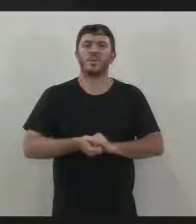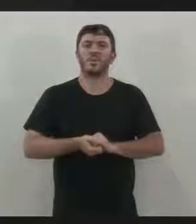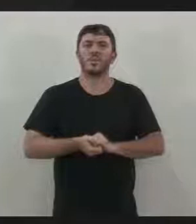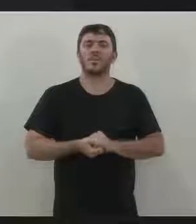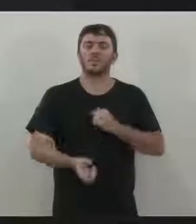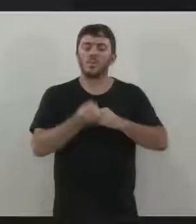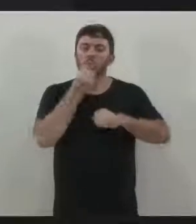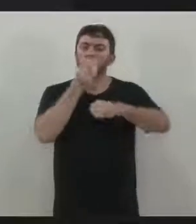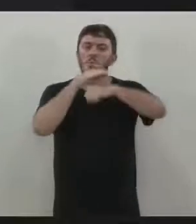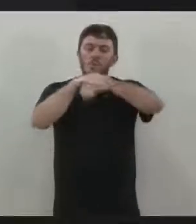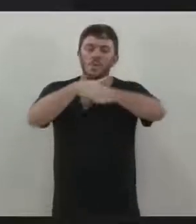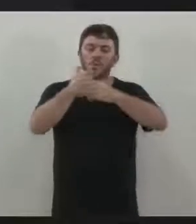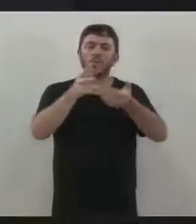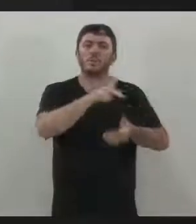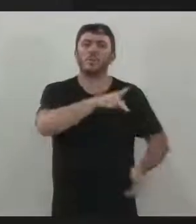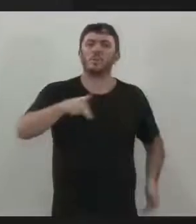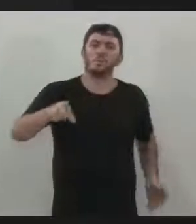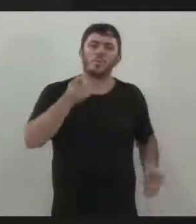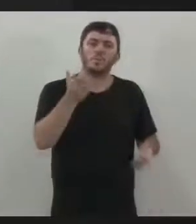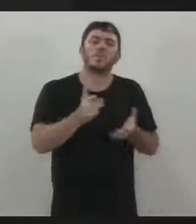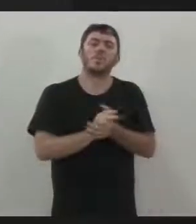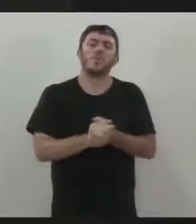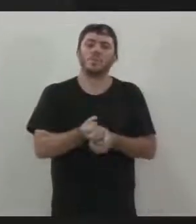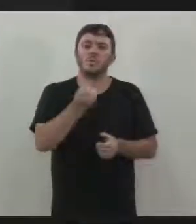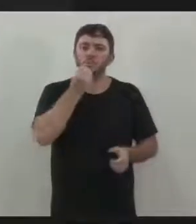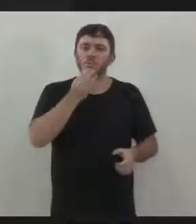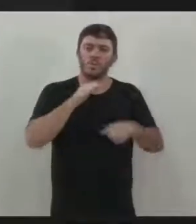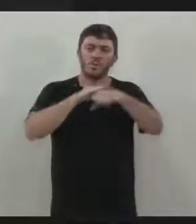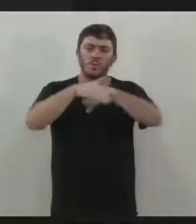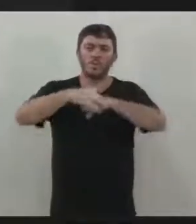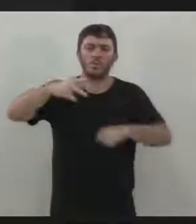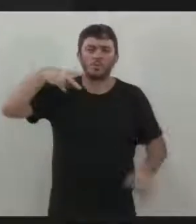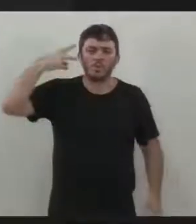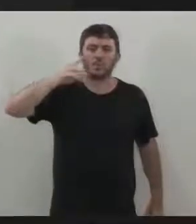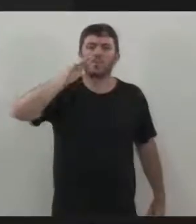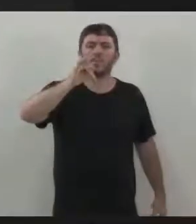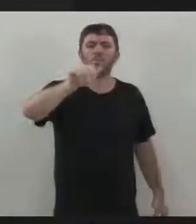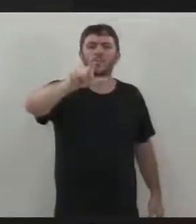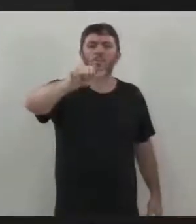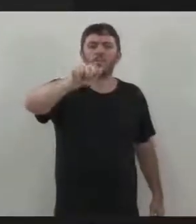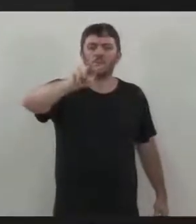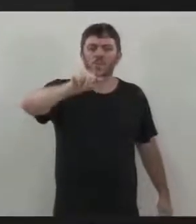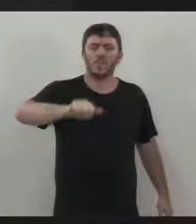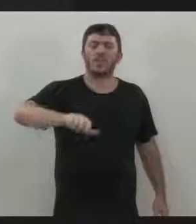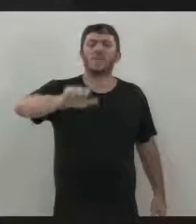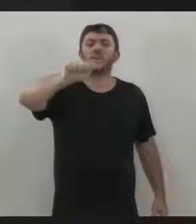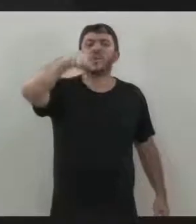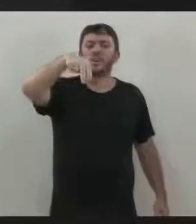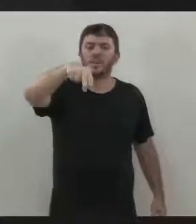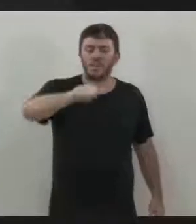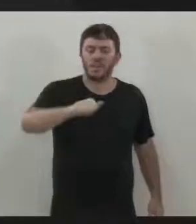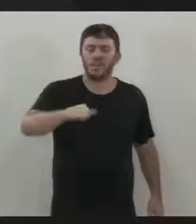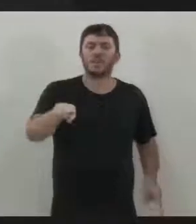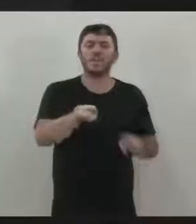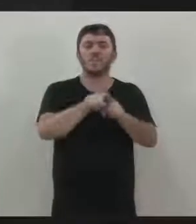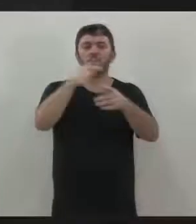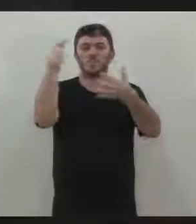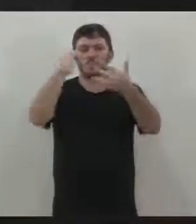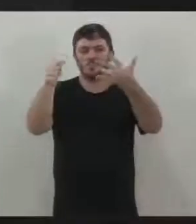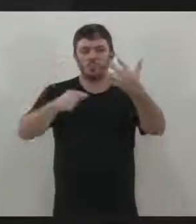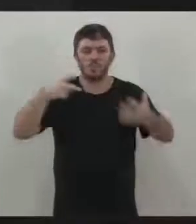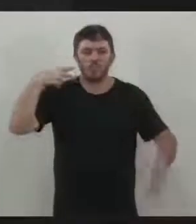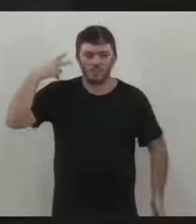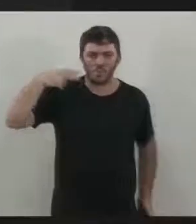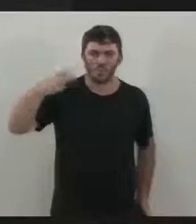Boa noite, senhor presidente. Boa noite, vereadoras Flávia, Ana, demais vereadores. Boa